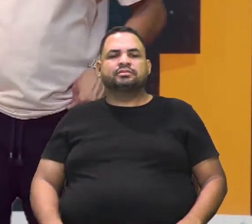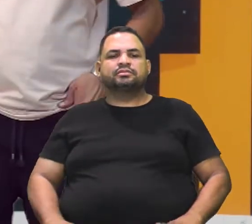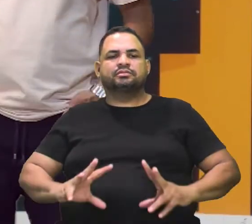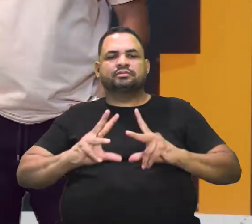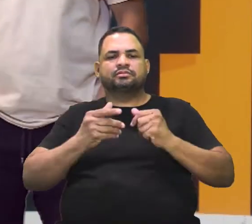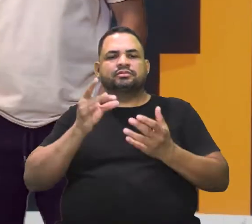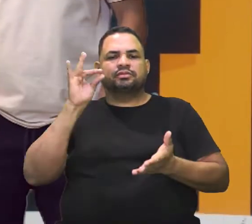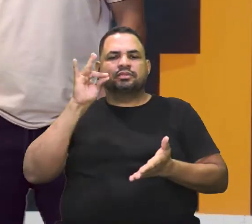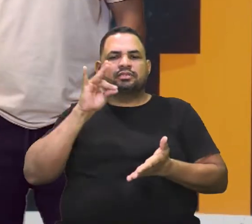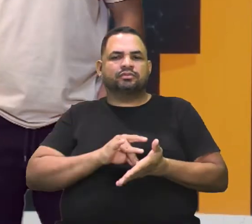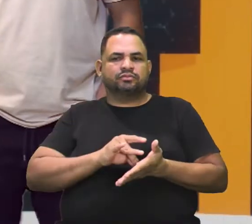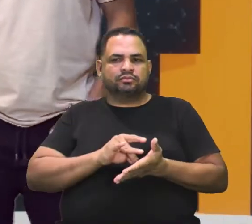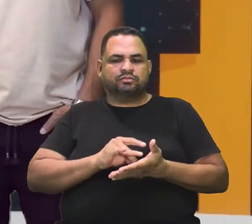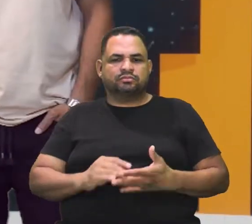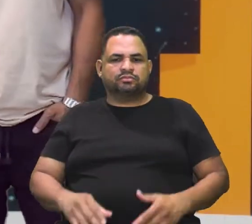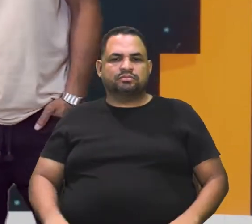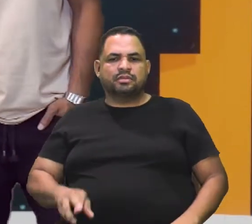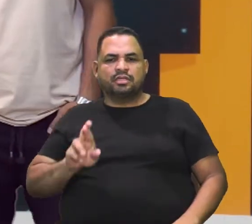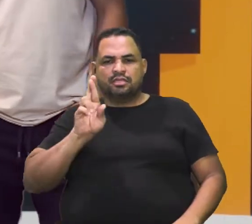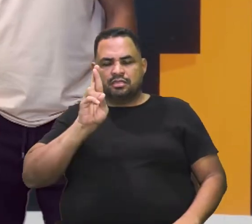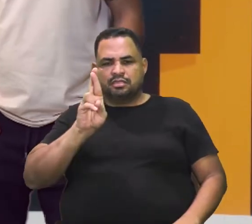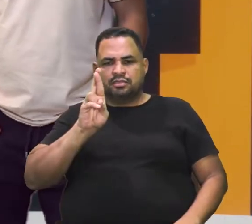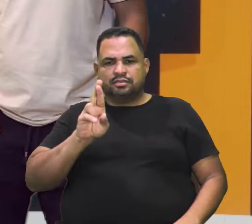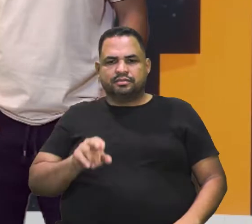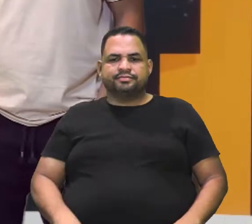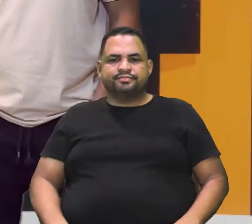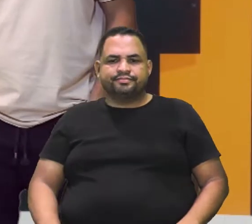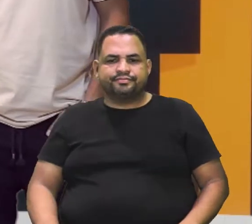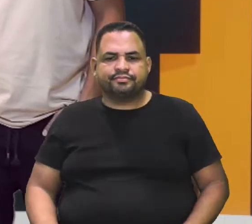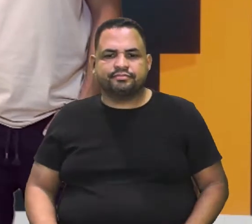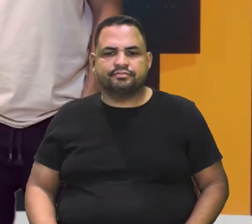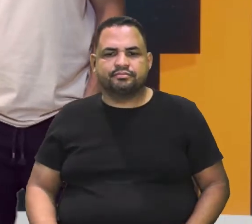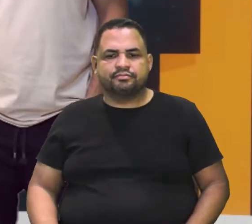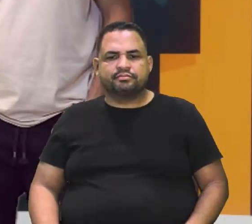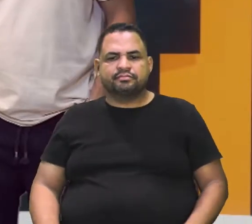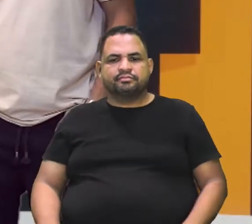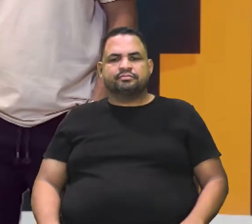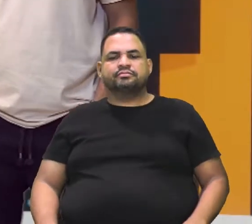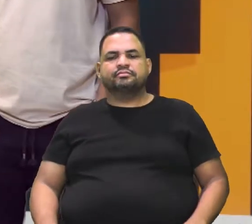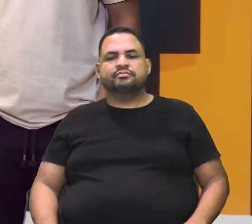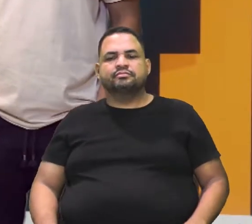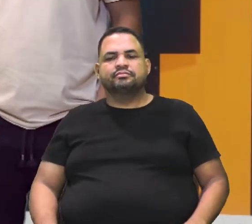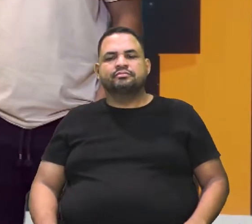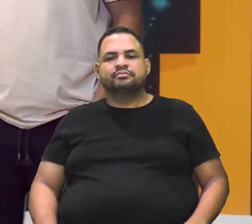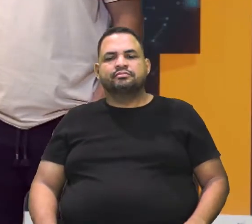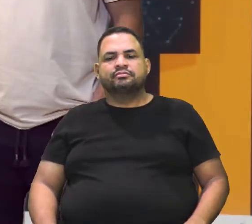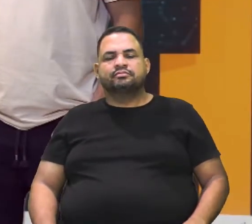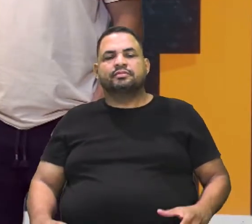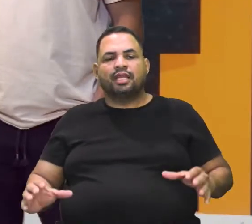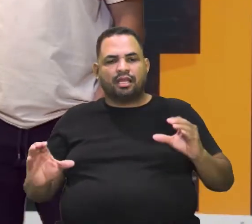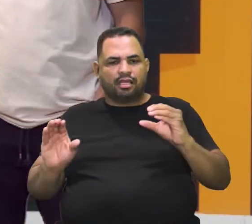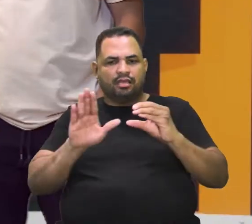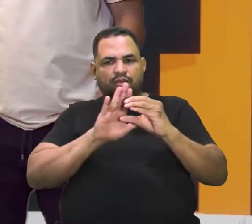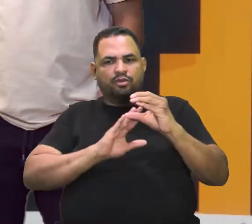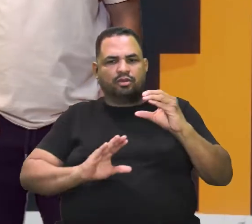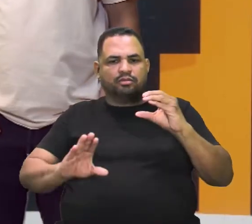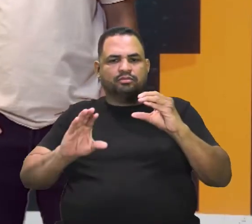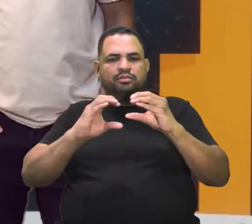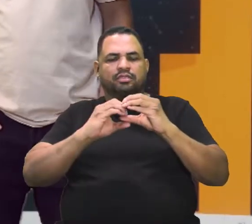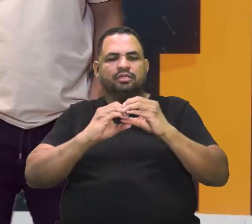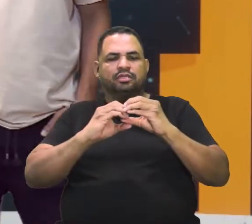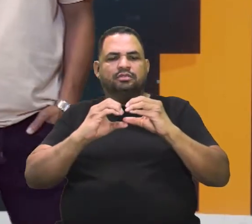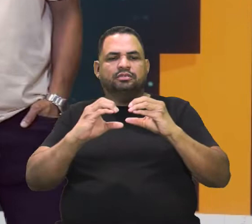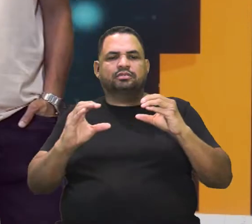isso é real. Se a gente juntar os racionais com os irracionais, a união deles É real.